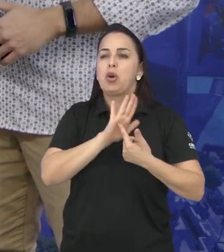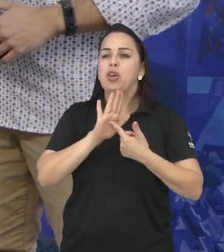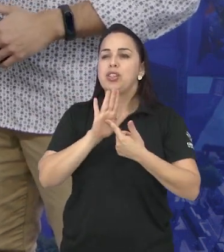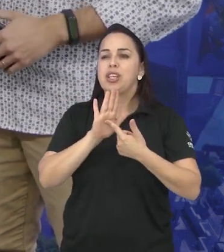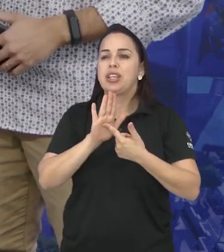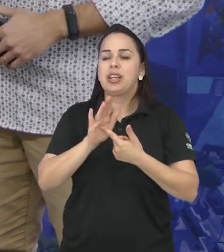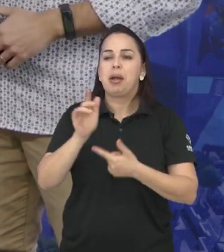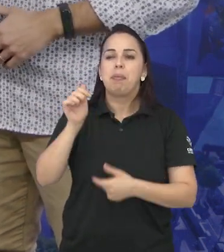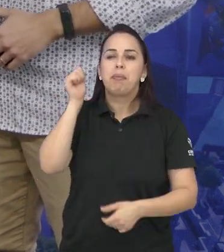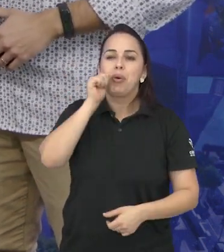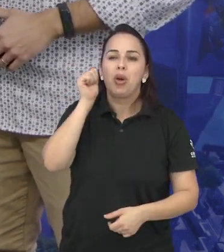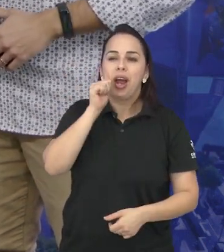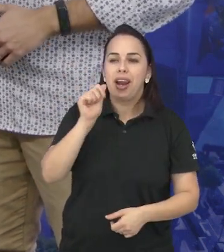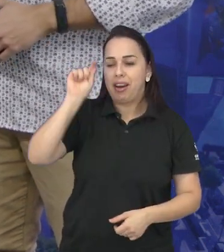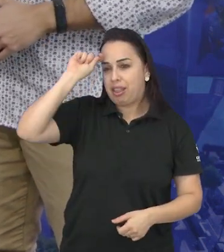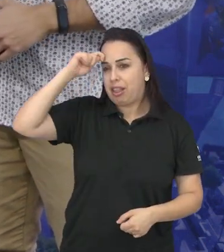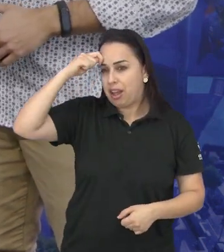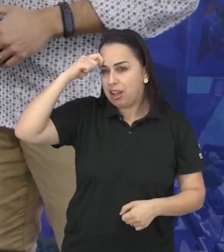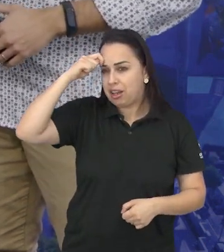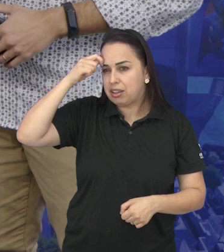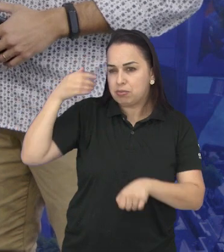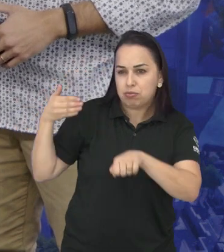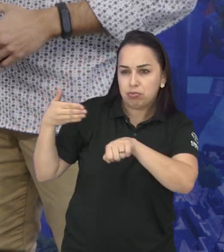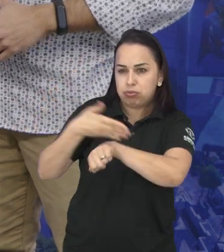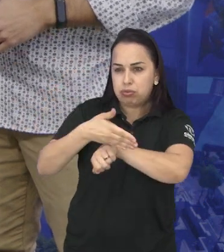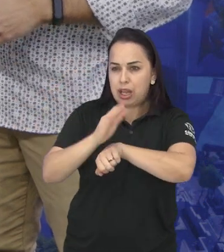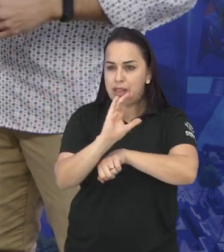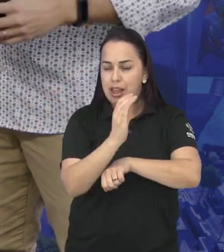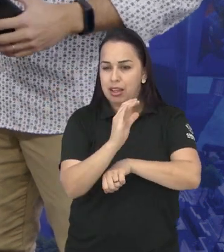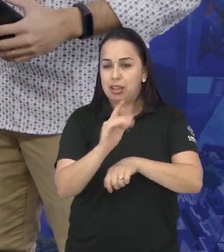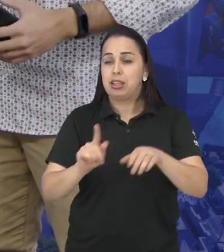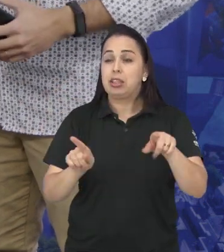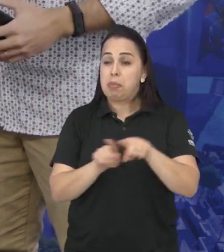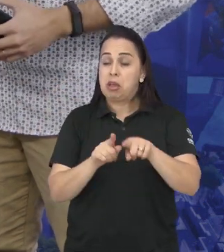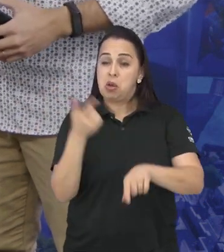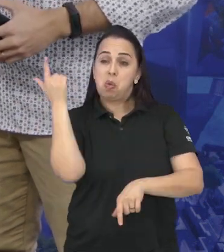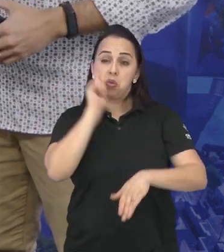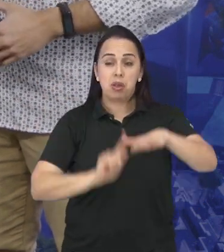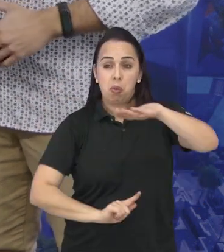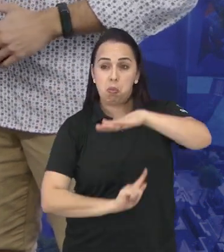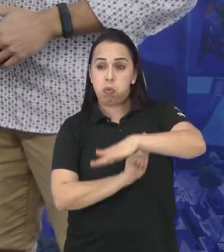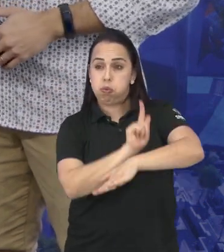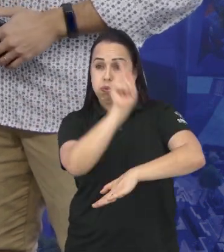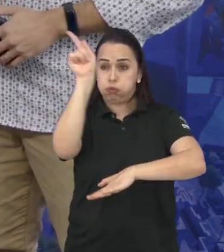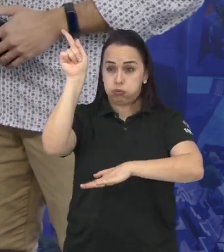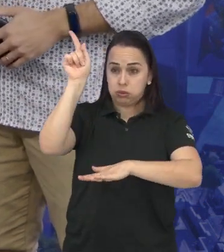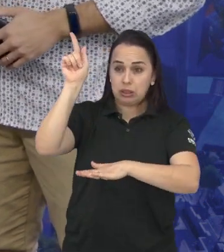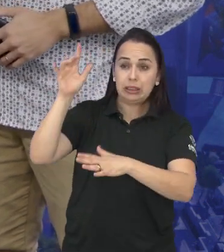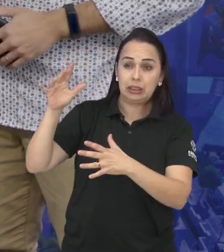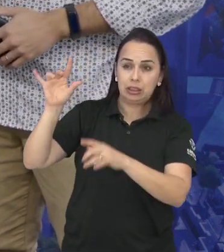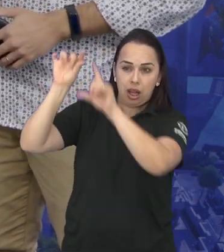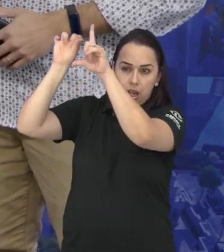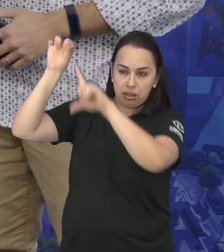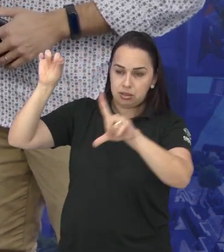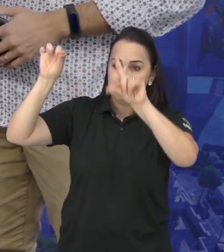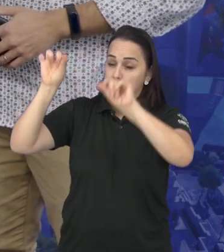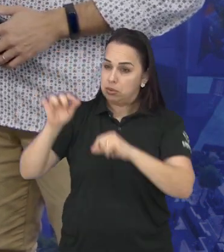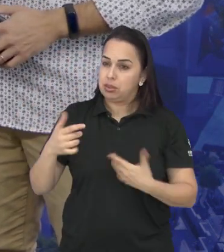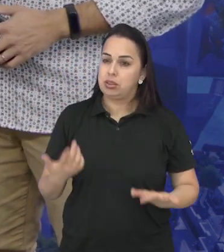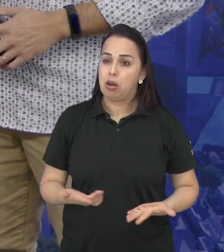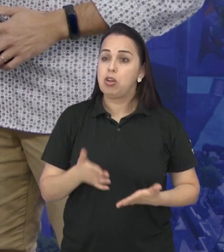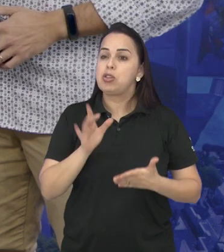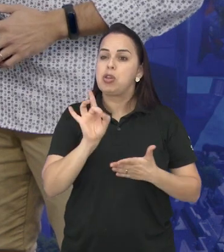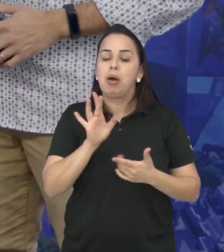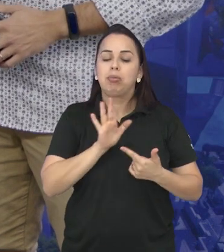cientistas, mulheres negras, que participaram aí da corrida espacial, né? E acho que só de